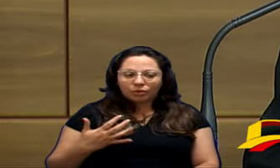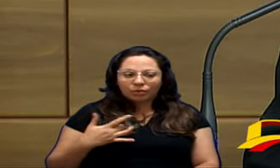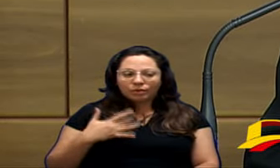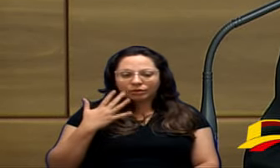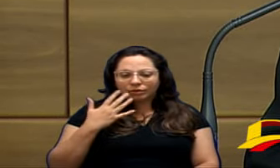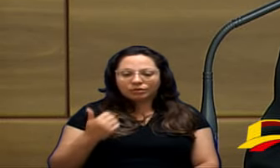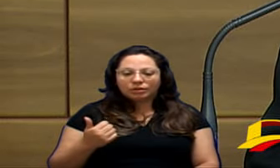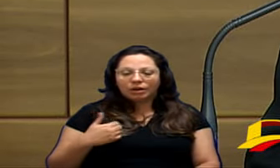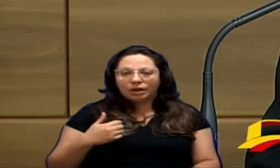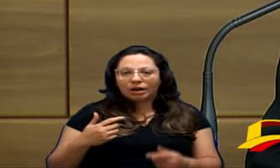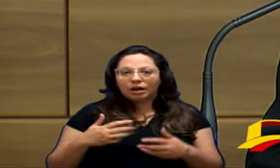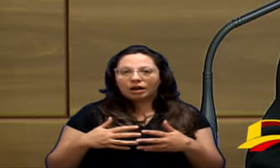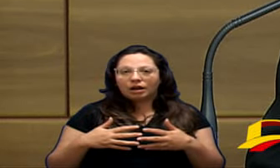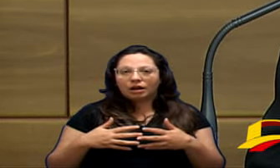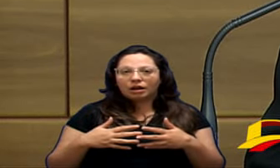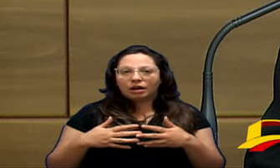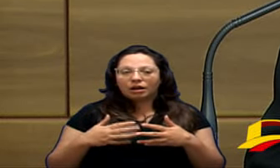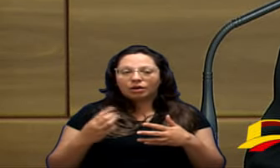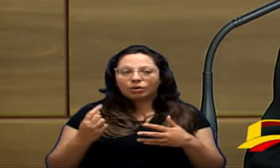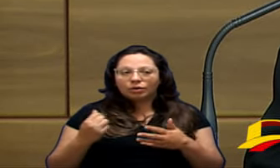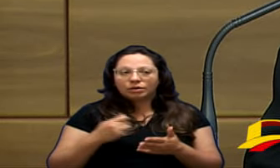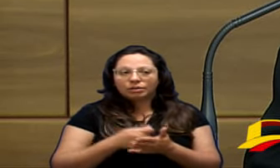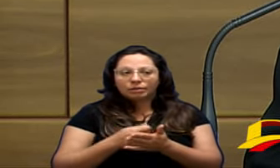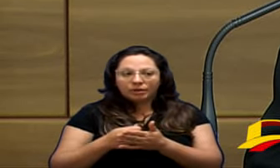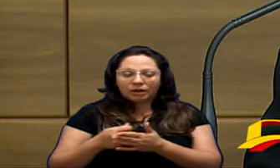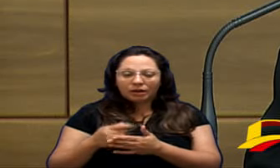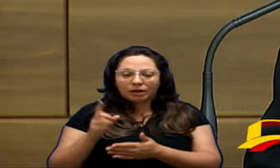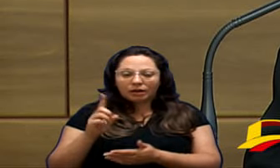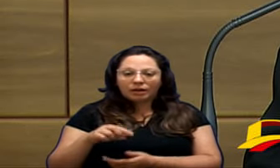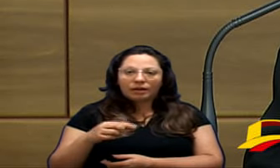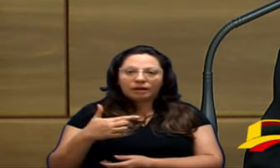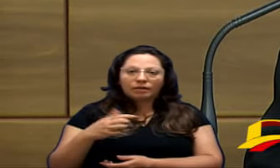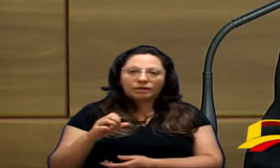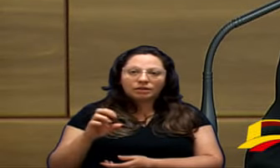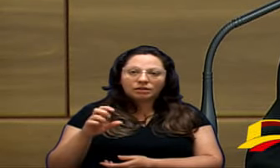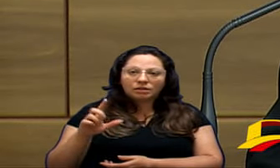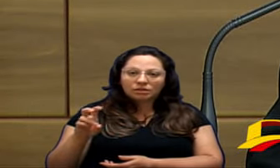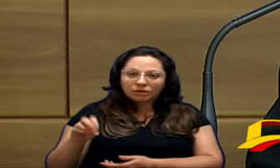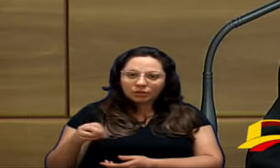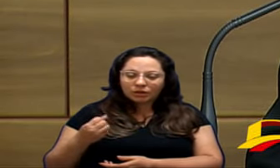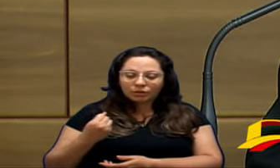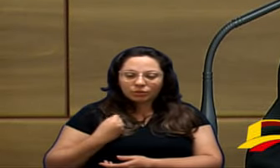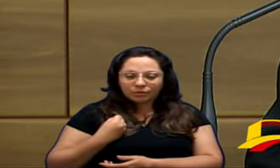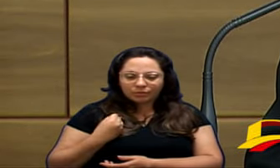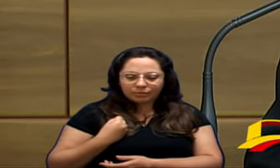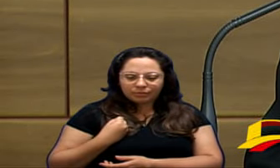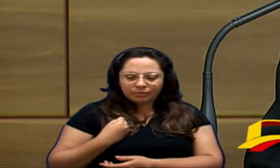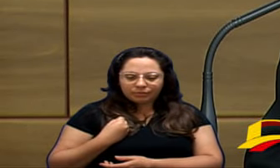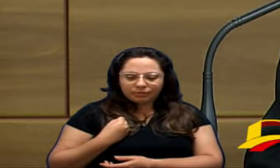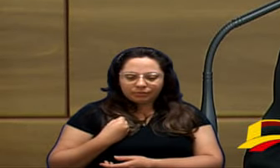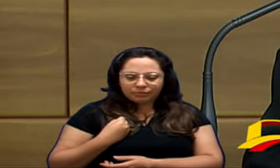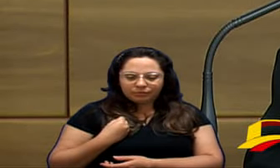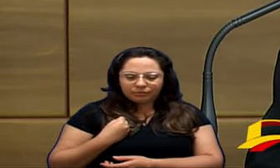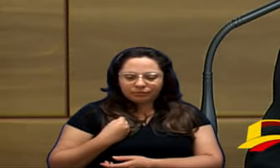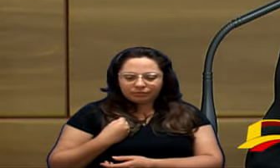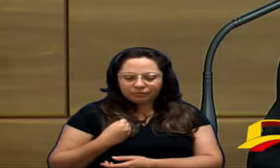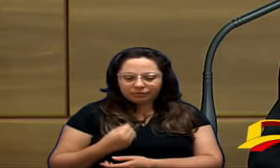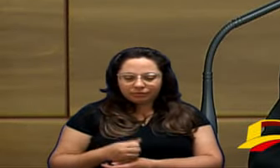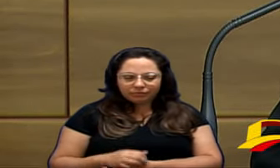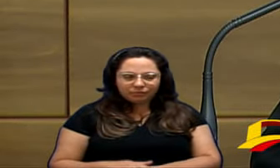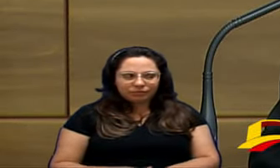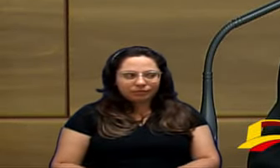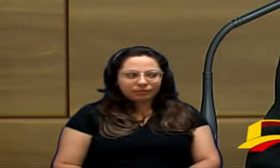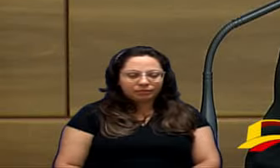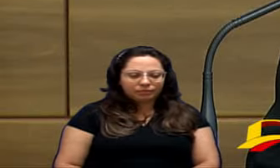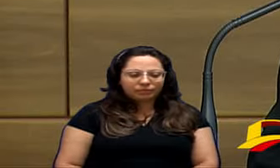nos nossos orçamento tá que é lá na nação 2050 tá e vereadora